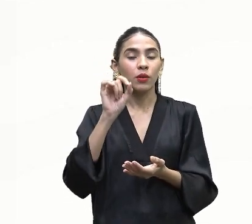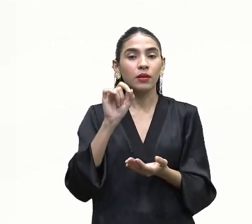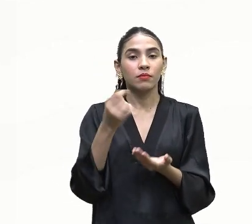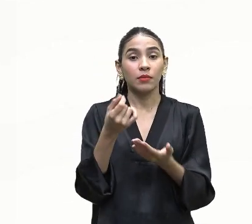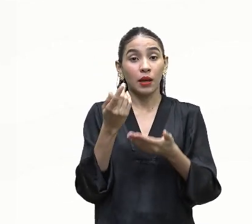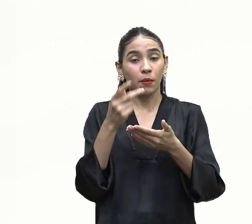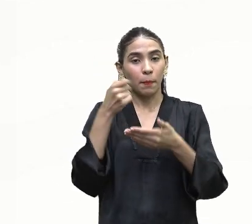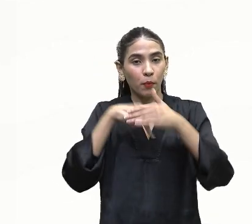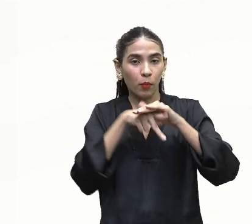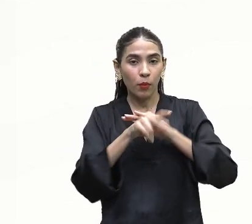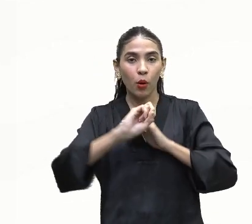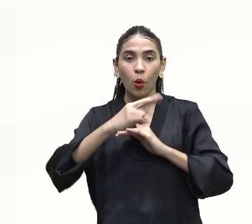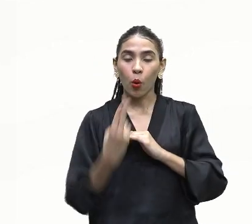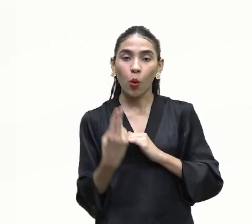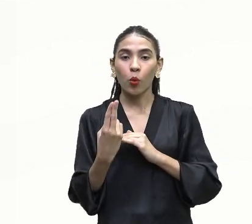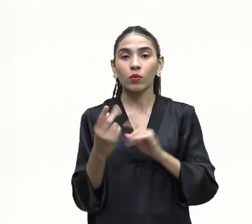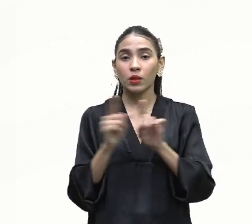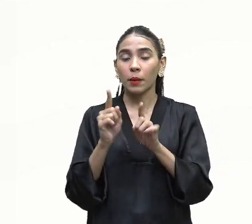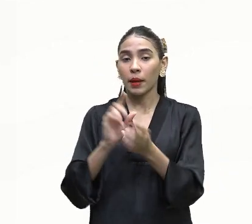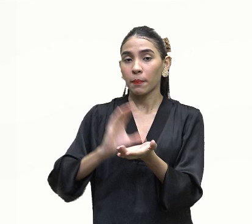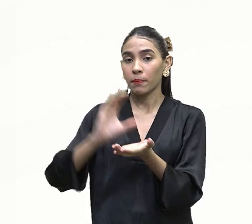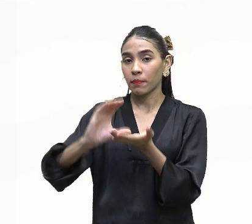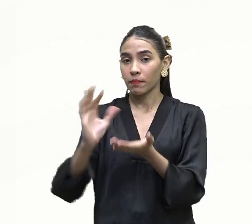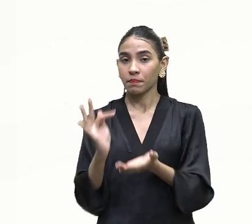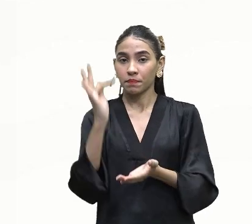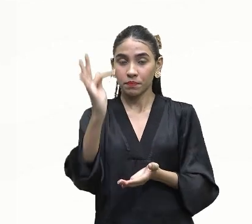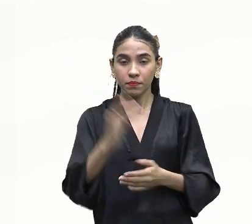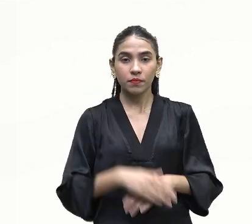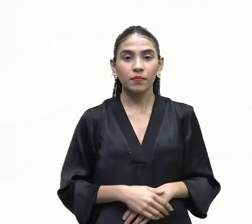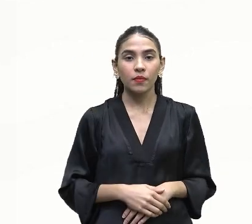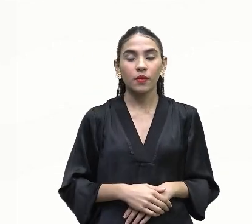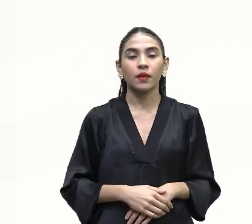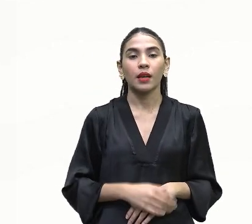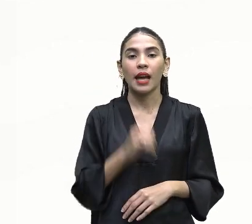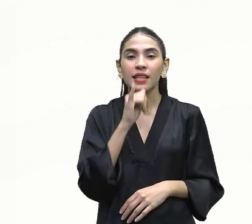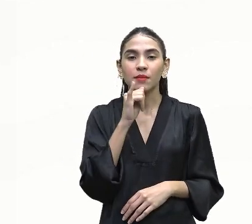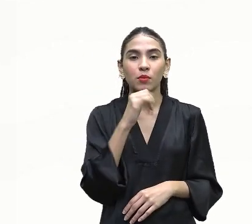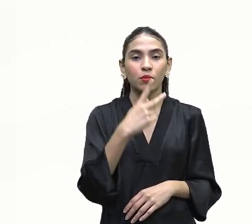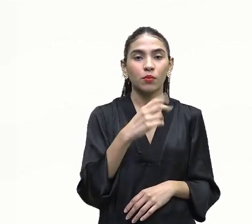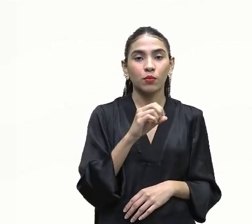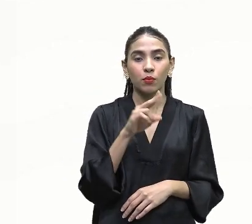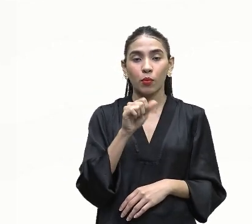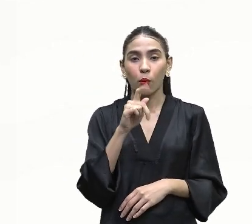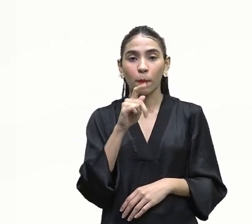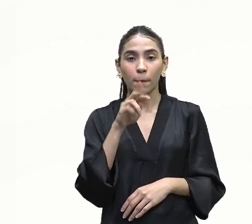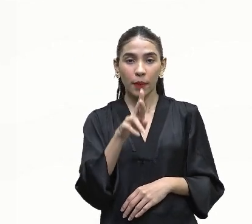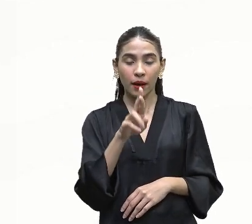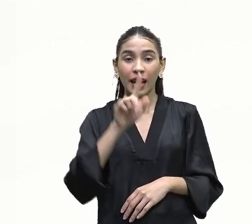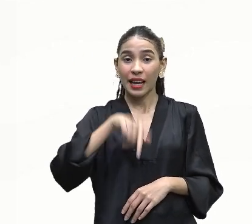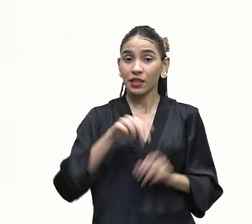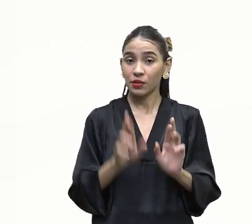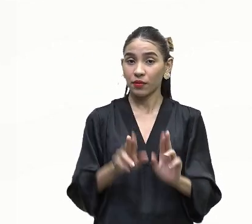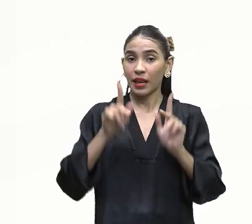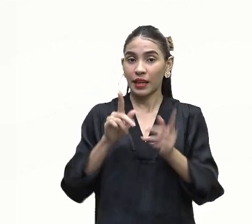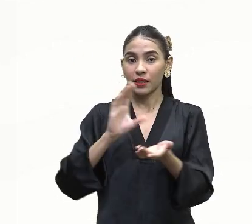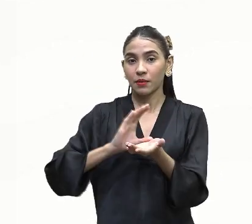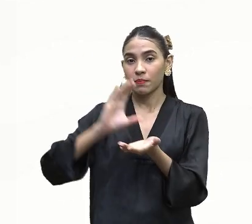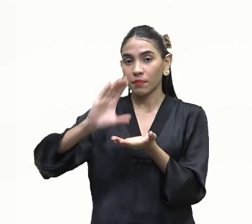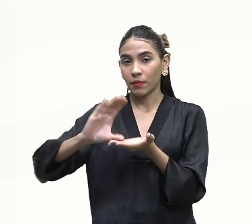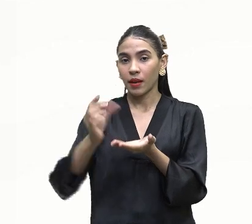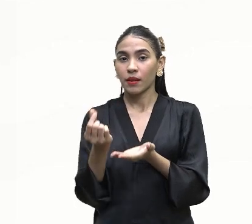investir. Então vejam, poupar é diferente de investir, mas você pode